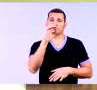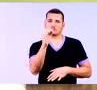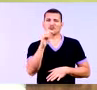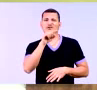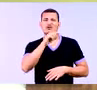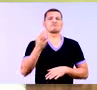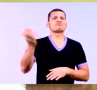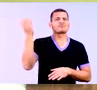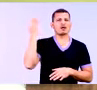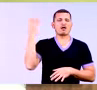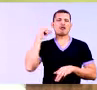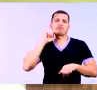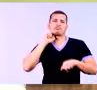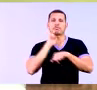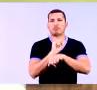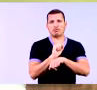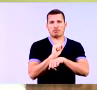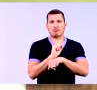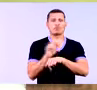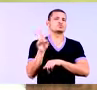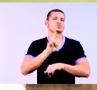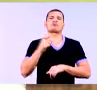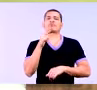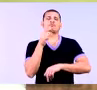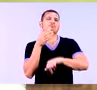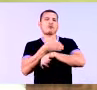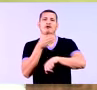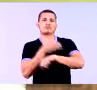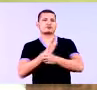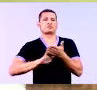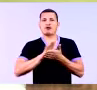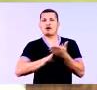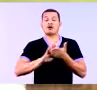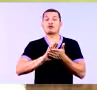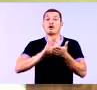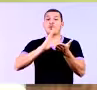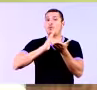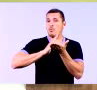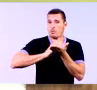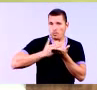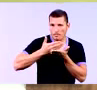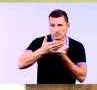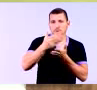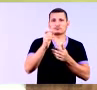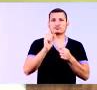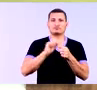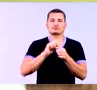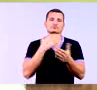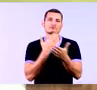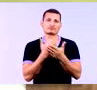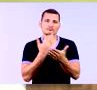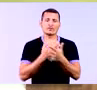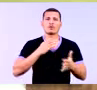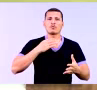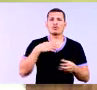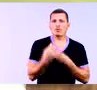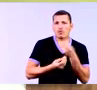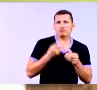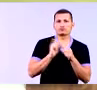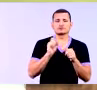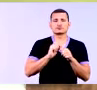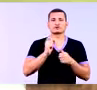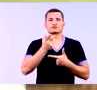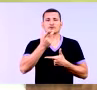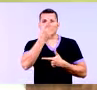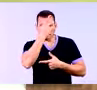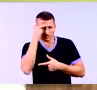totalmente estático, o usuário não tinha essa participação, aí começou-se a fazer um estudo de como fazer o usuário participar.